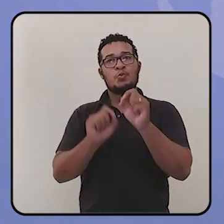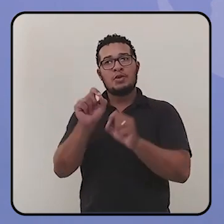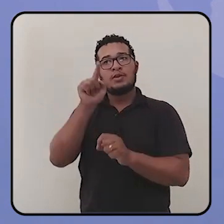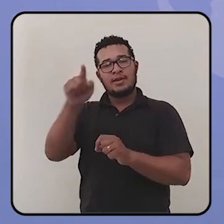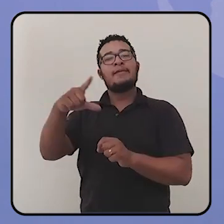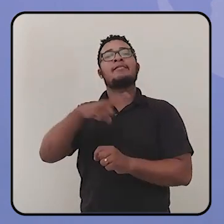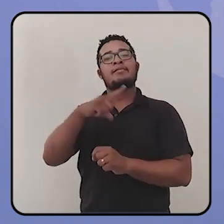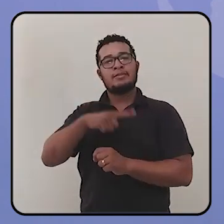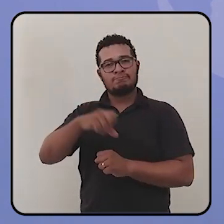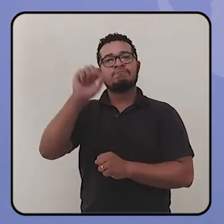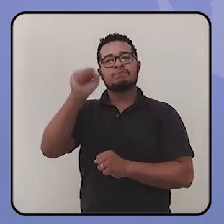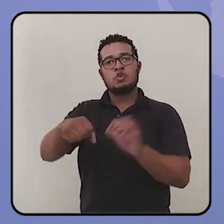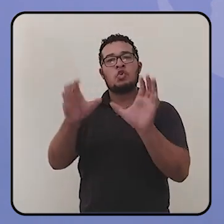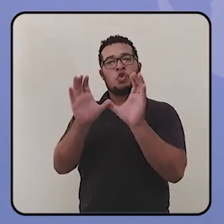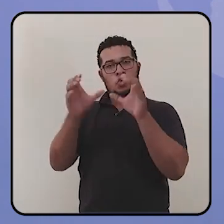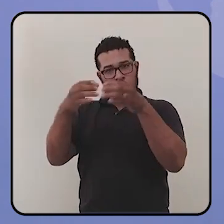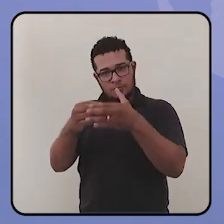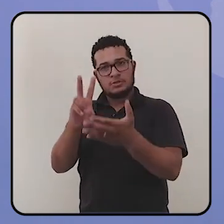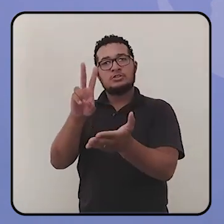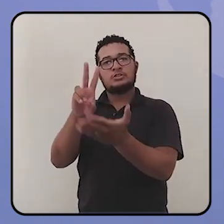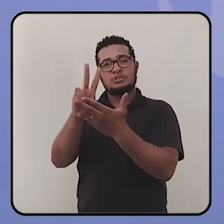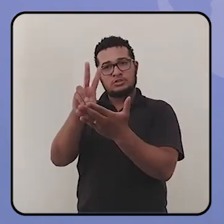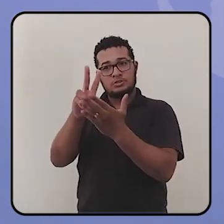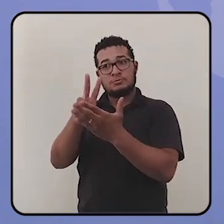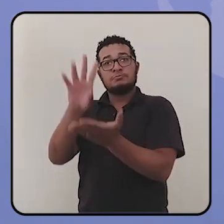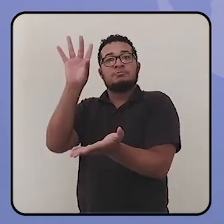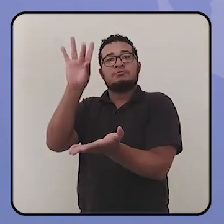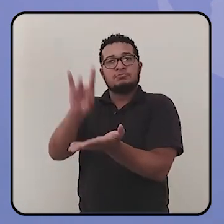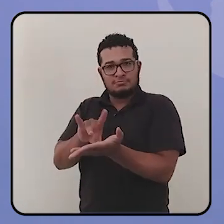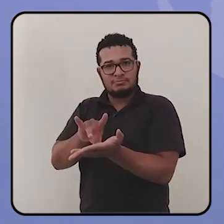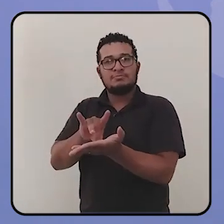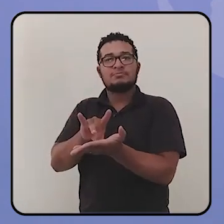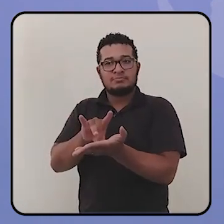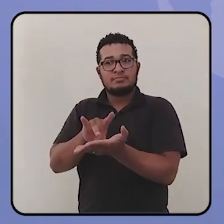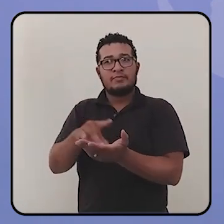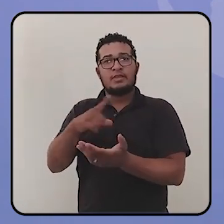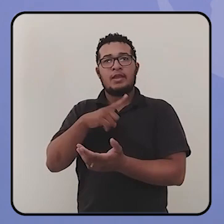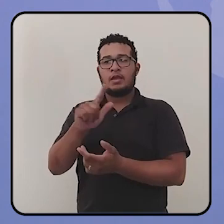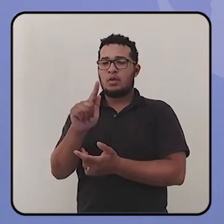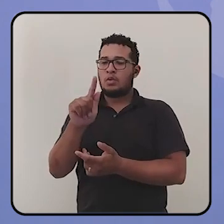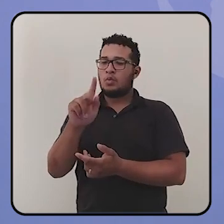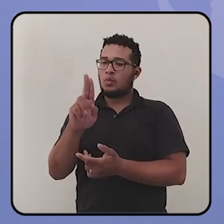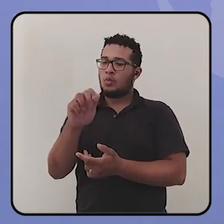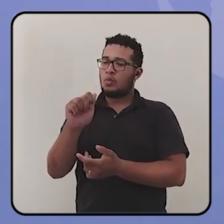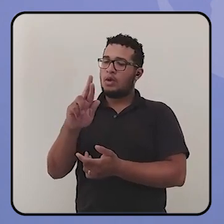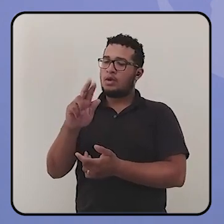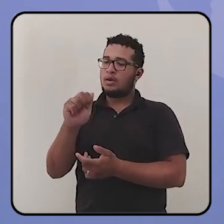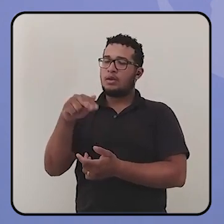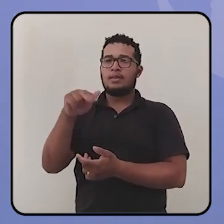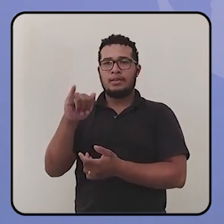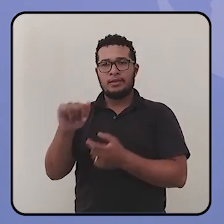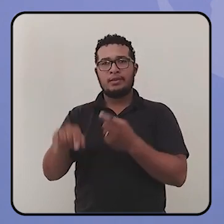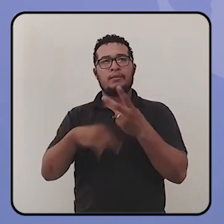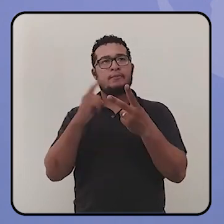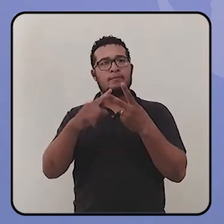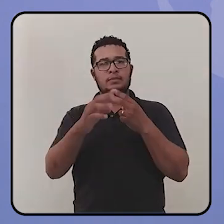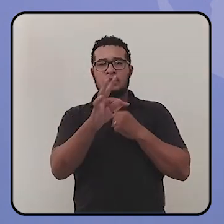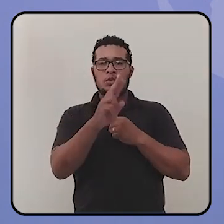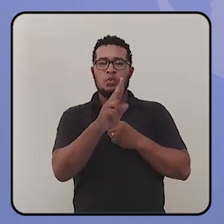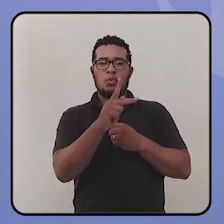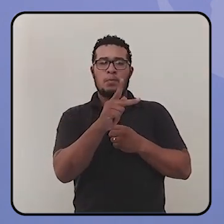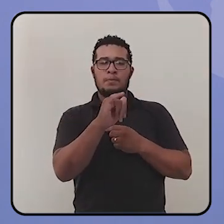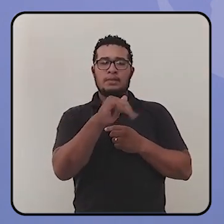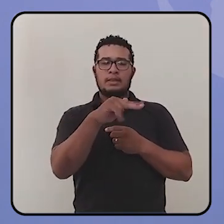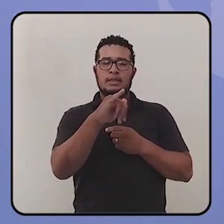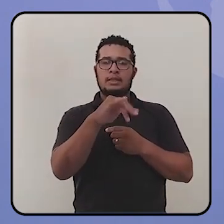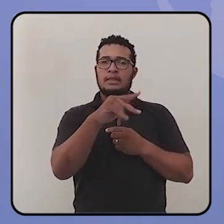ainda tem, sim, comunidades indígenas remanescentes. Temos, Guarani, temos Tupiniquim, em várias partes. São